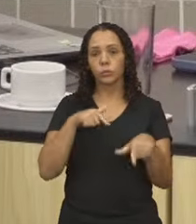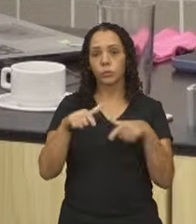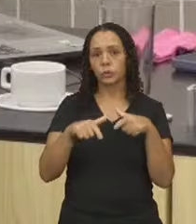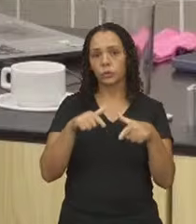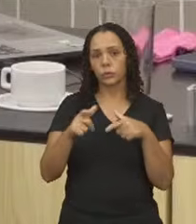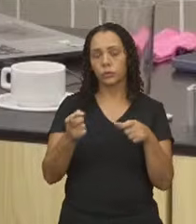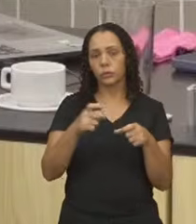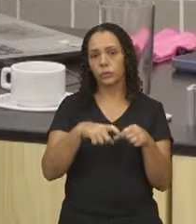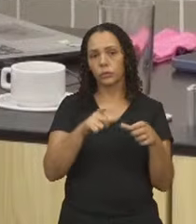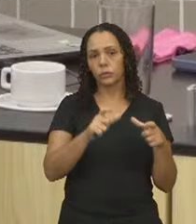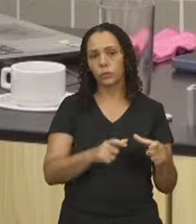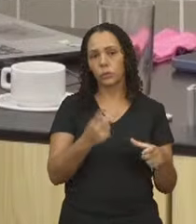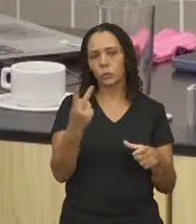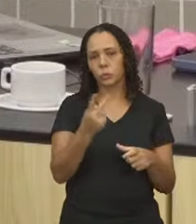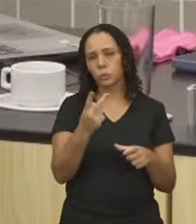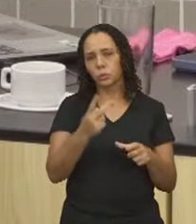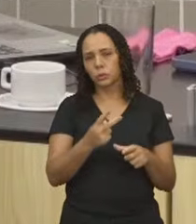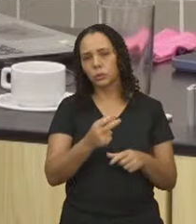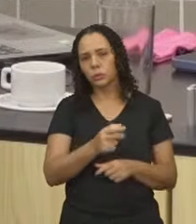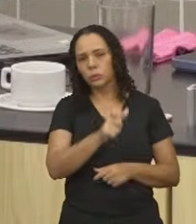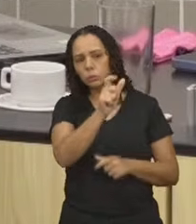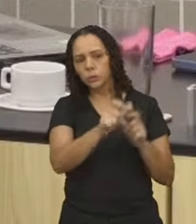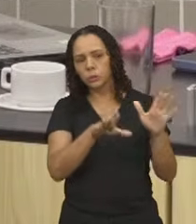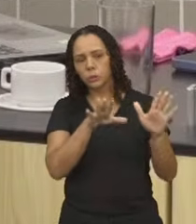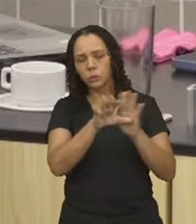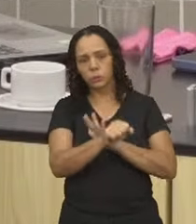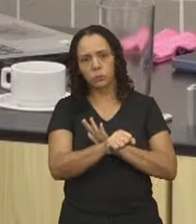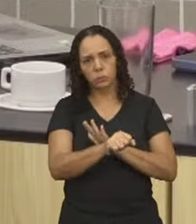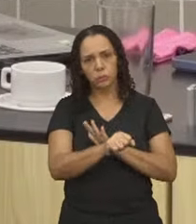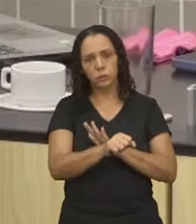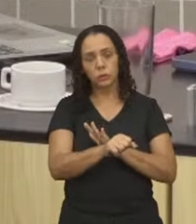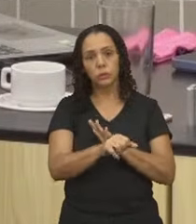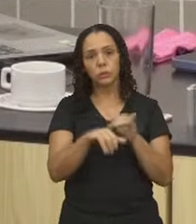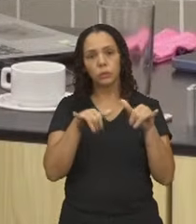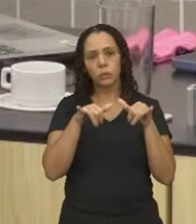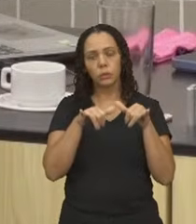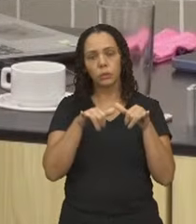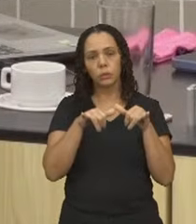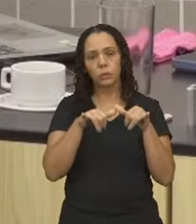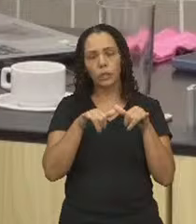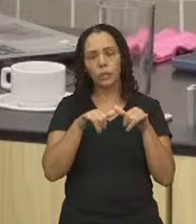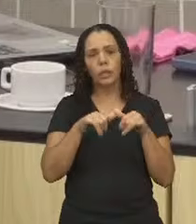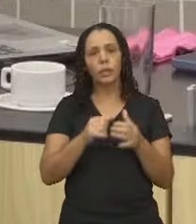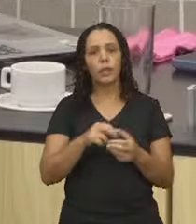voltado à localização de 2 indivíduos envolvidos em roubo de mercadorias no Mercado Livre,